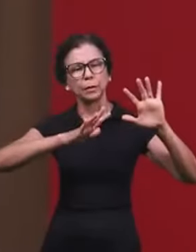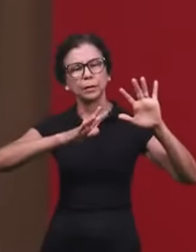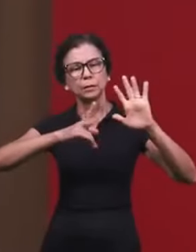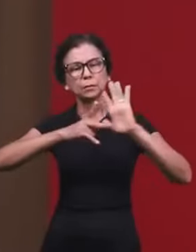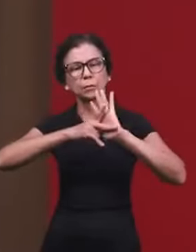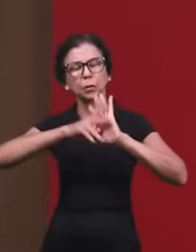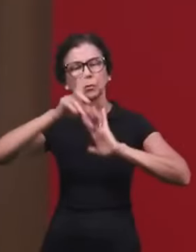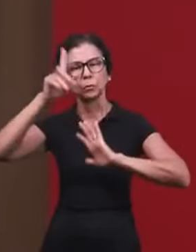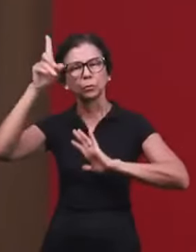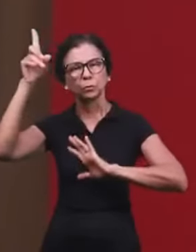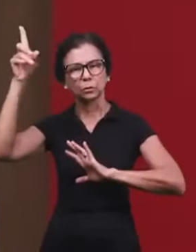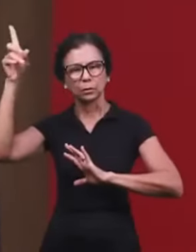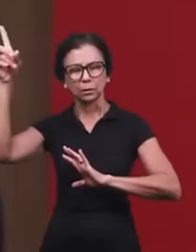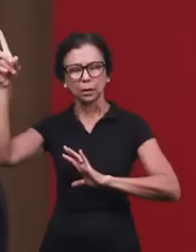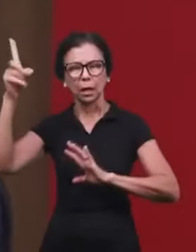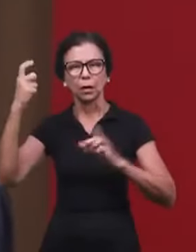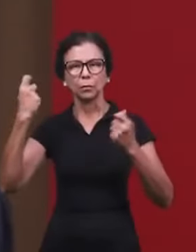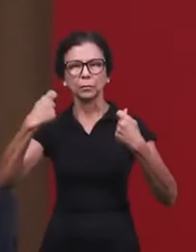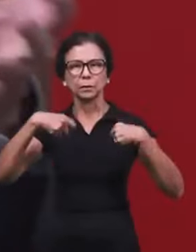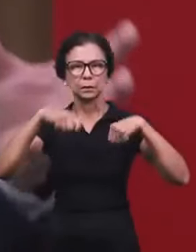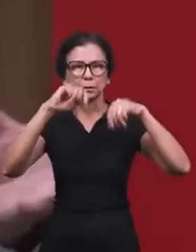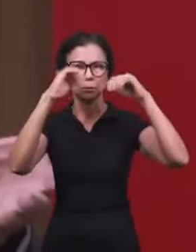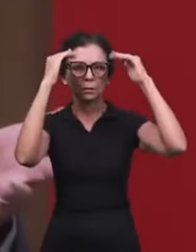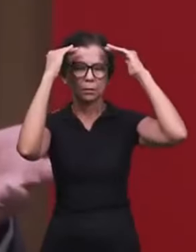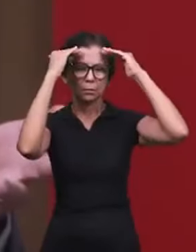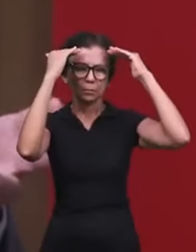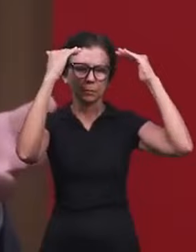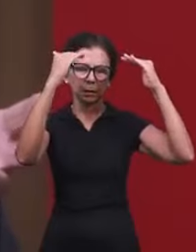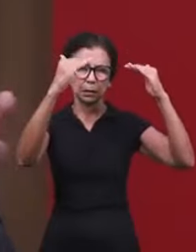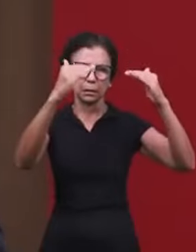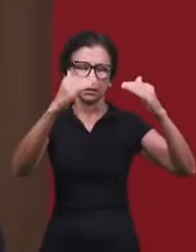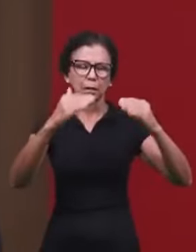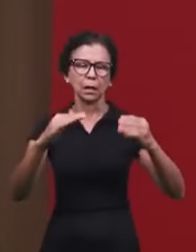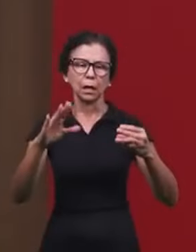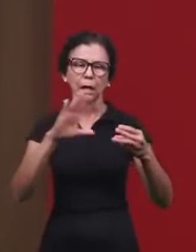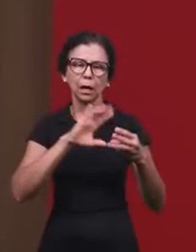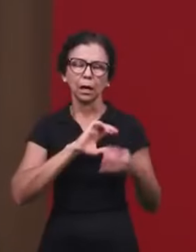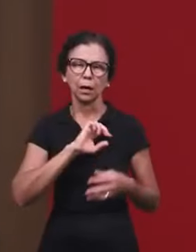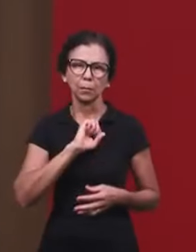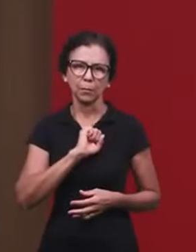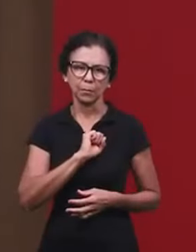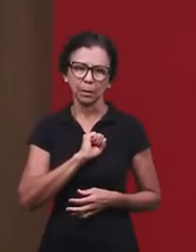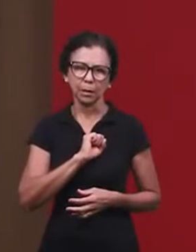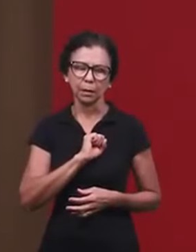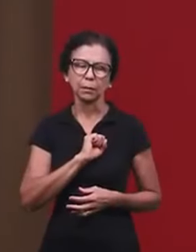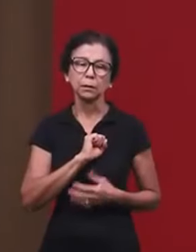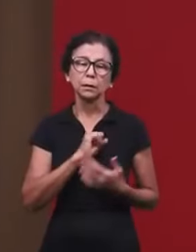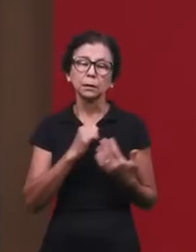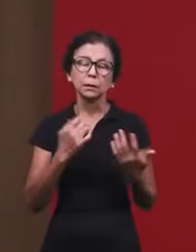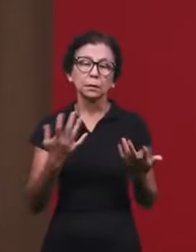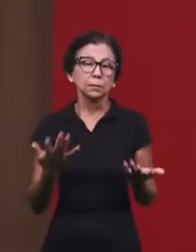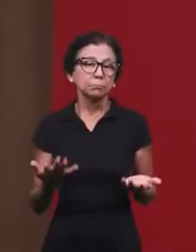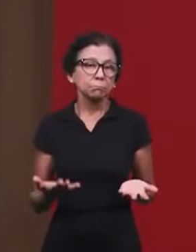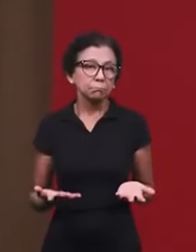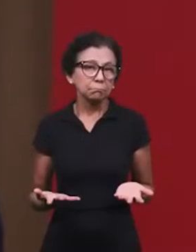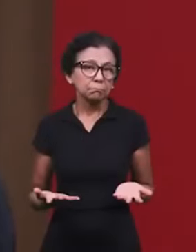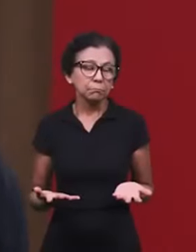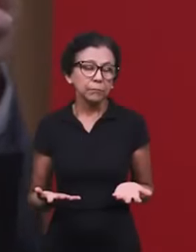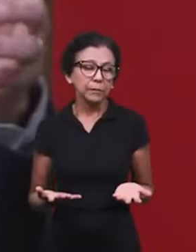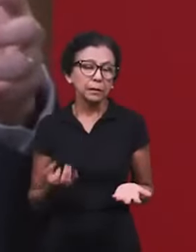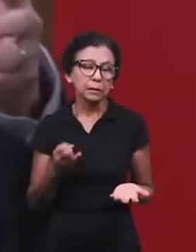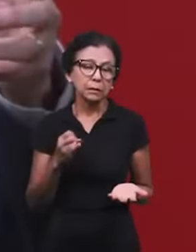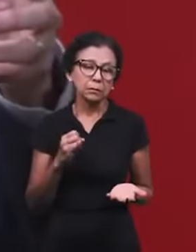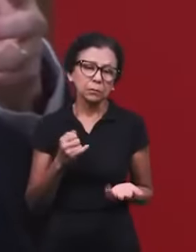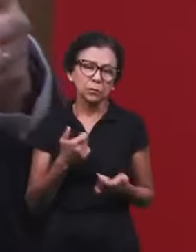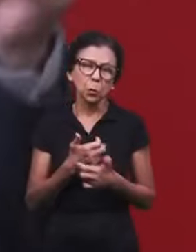ser respeitado deve ser amada a sua família e naquilo que for uma dificuldade aquilo